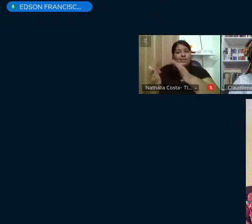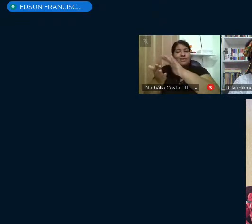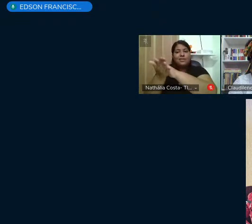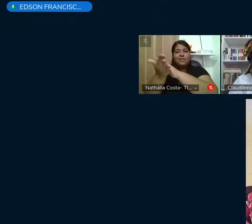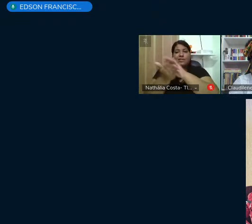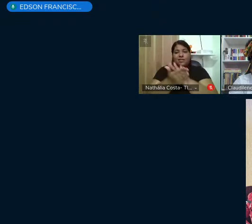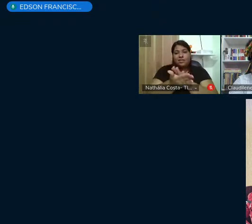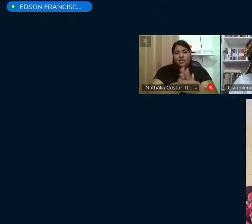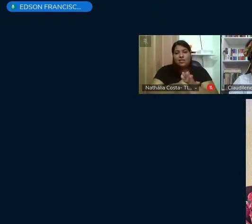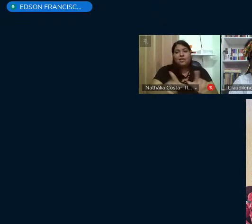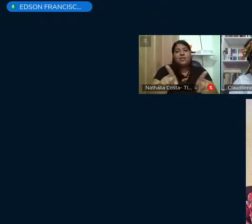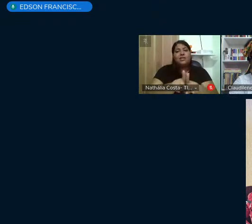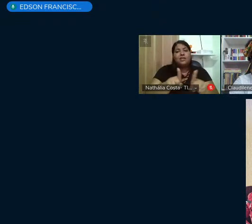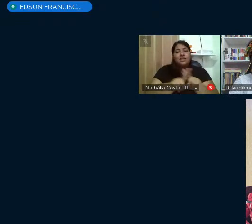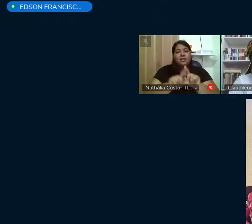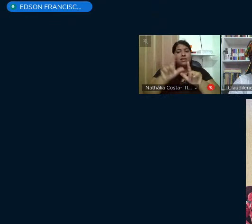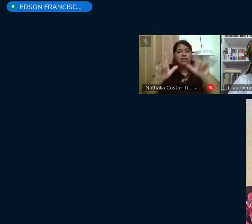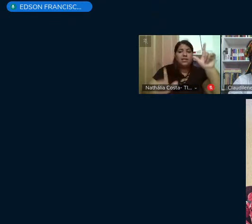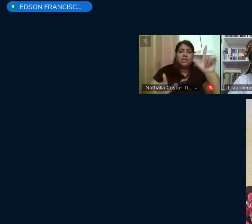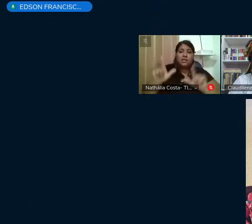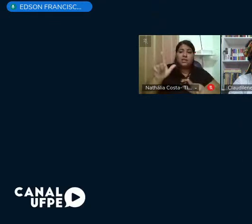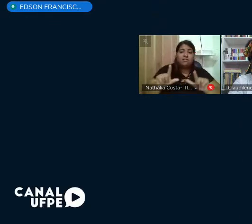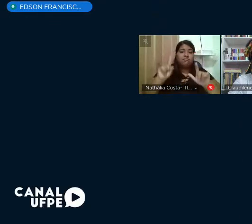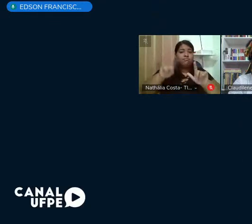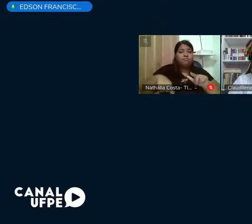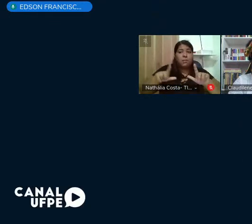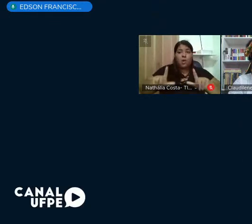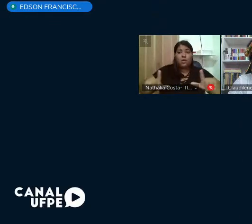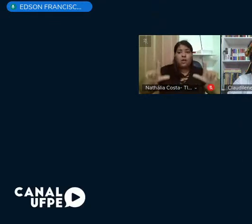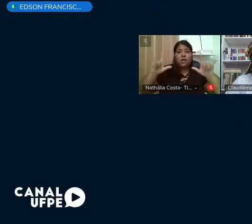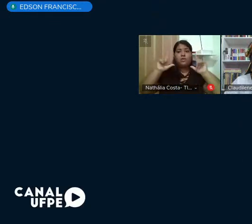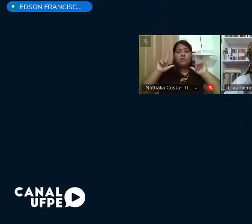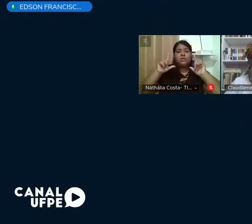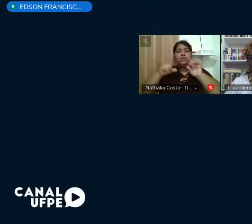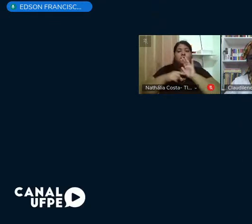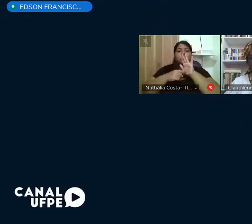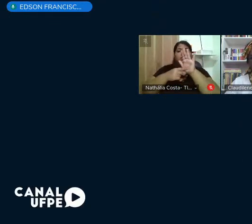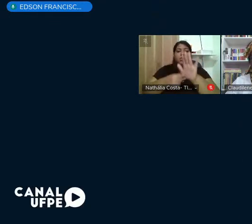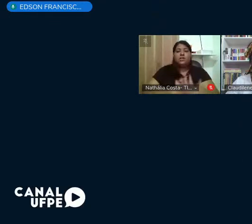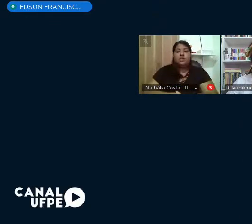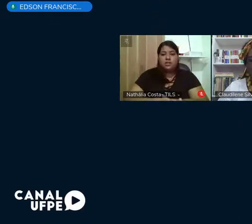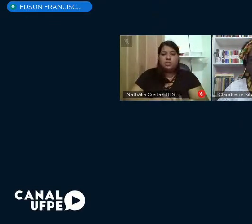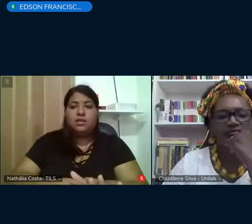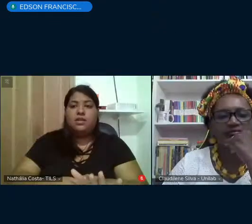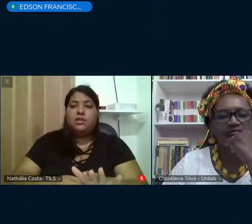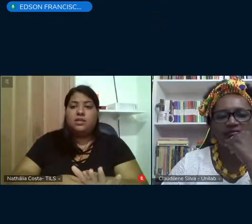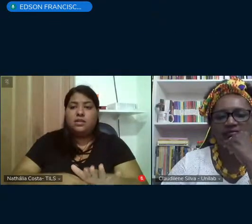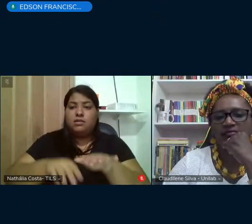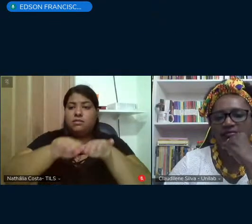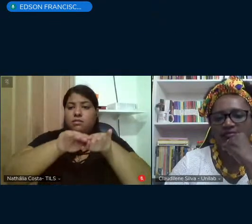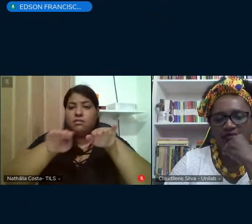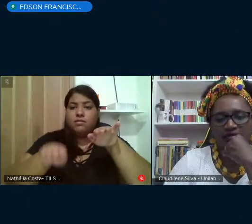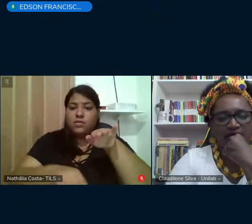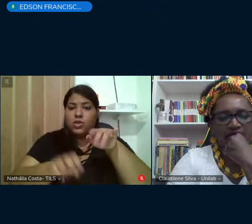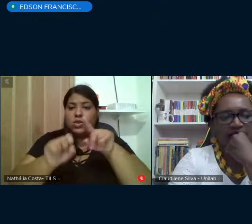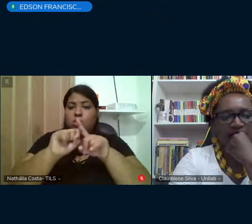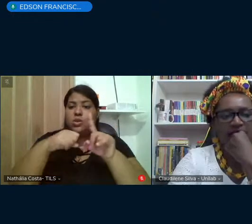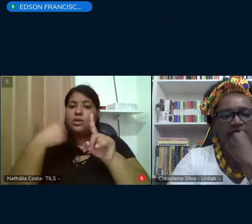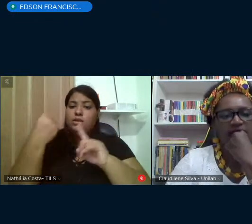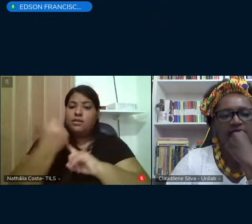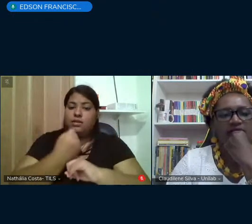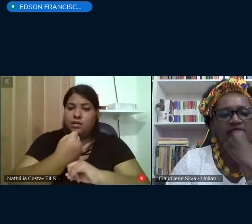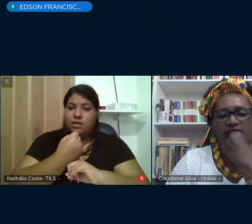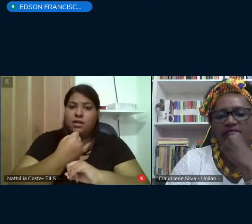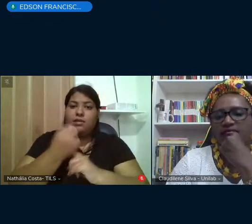assim como as monchetes dos telejornais, têm sido protagonistas na produção de versões que é o fenômeno da desigualdade social e sua